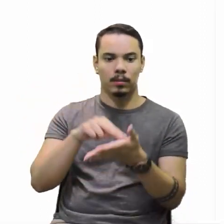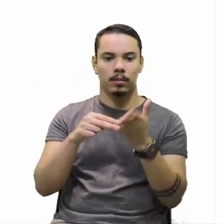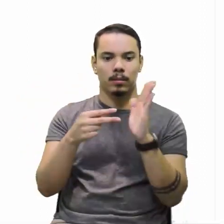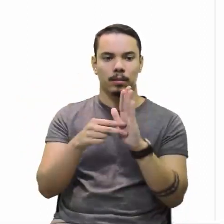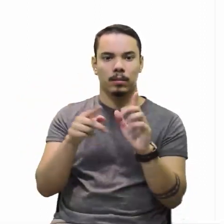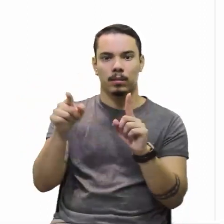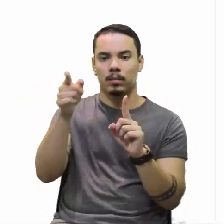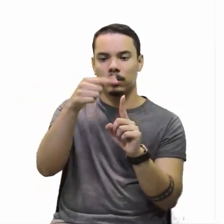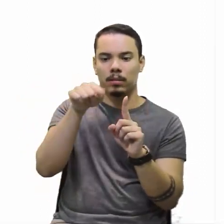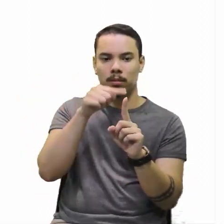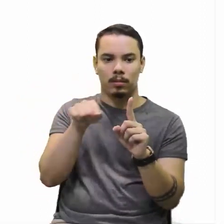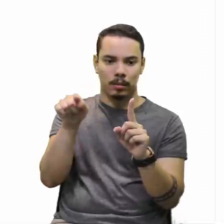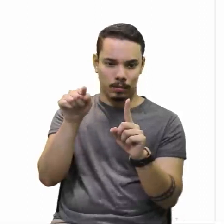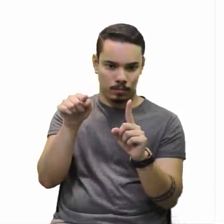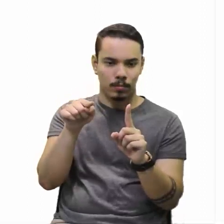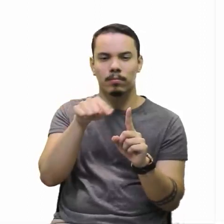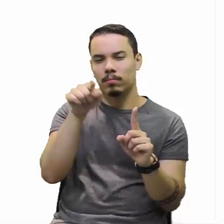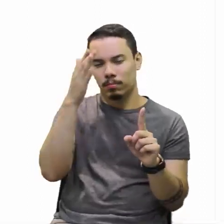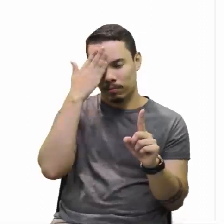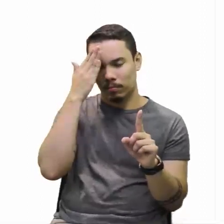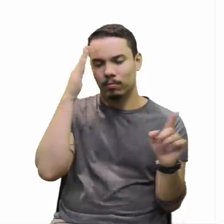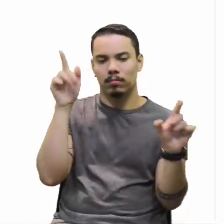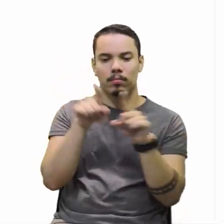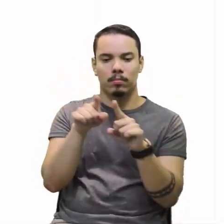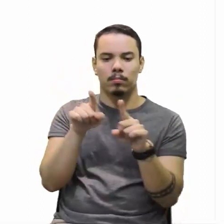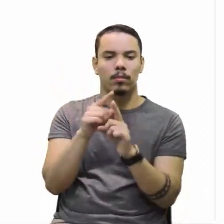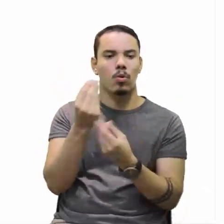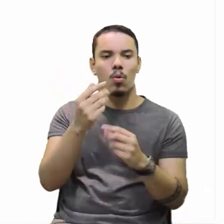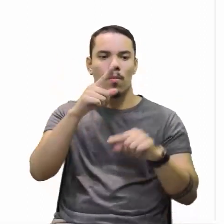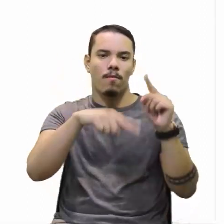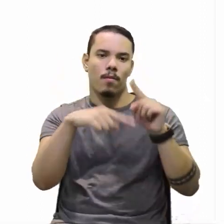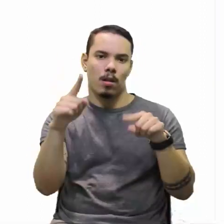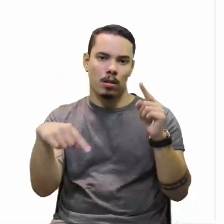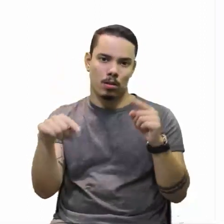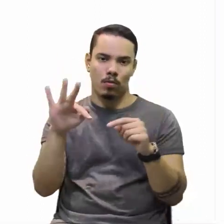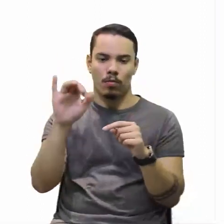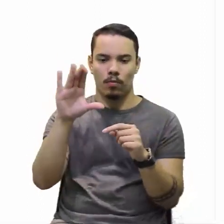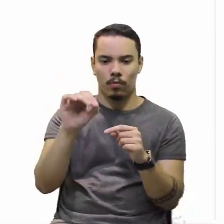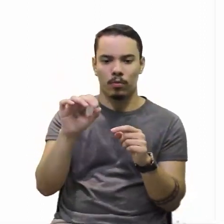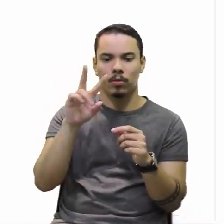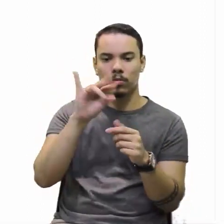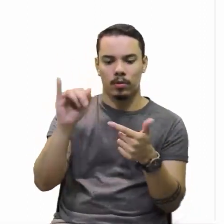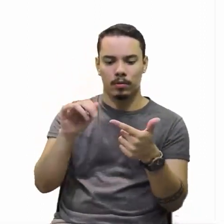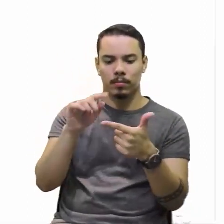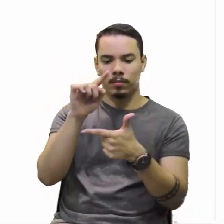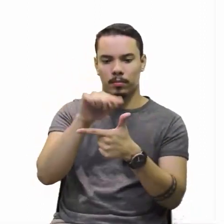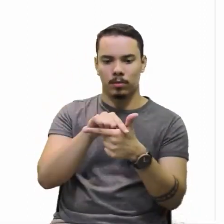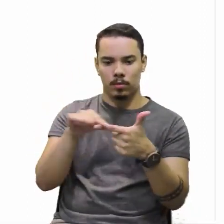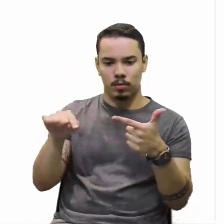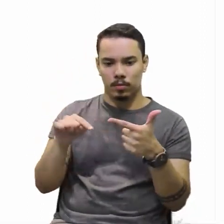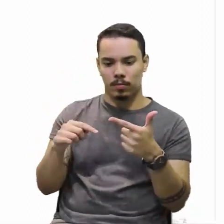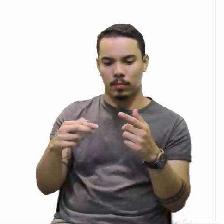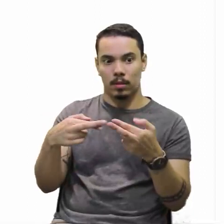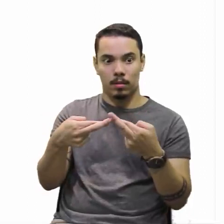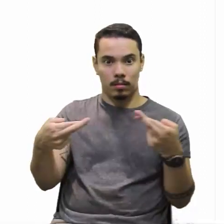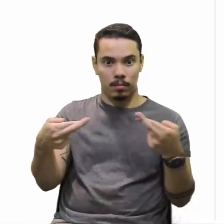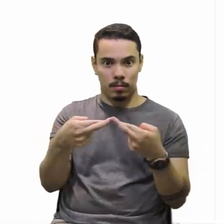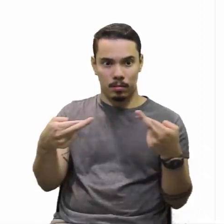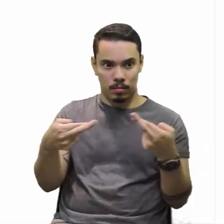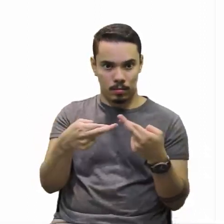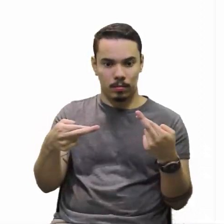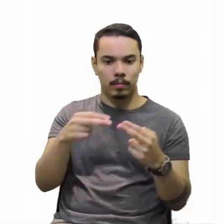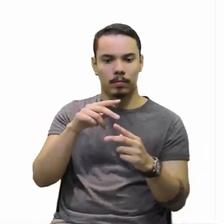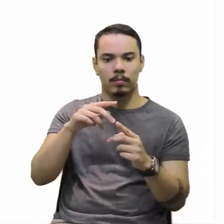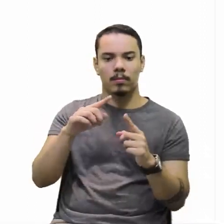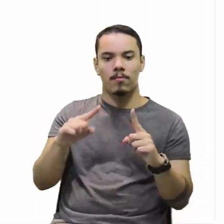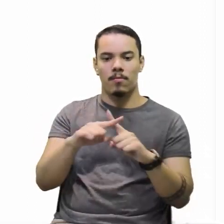de força eletromotriz. E a variação do fluxo dividido pela resistência com